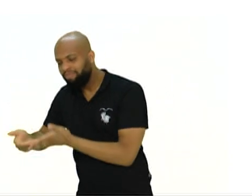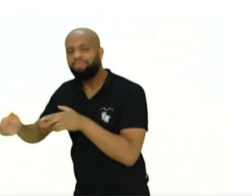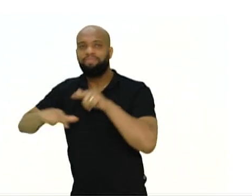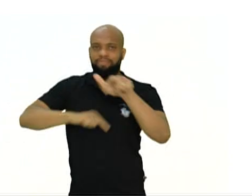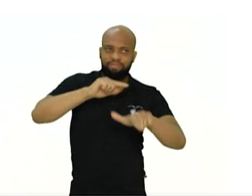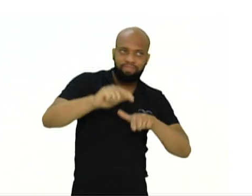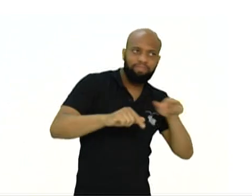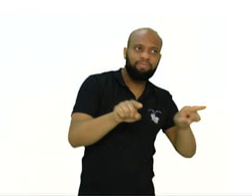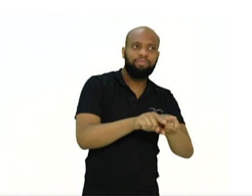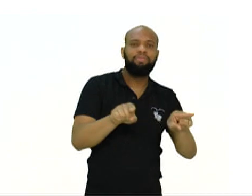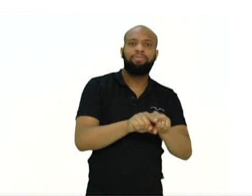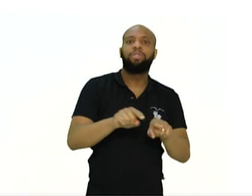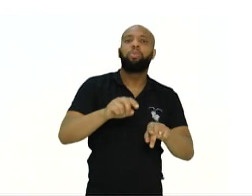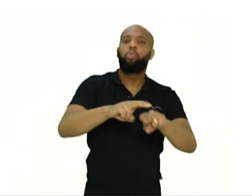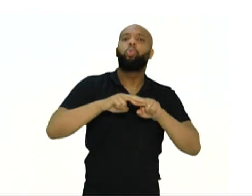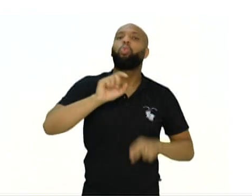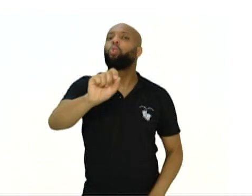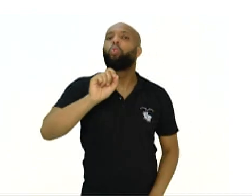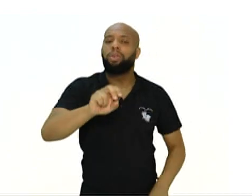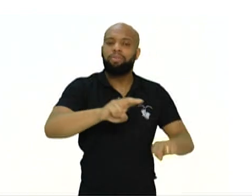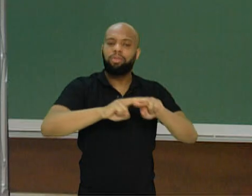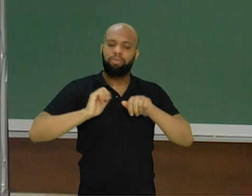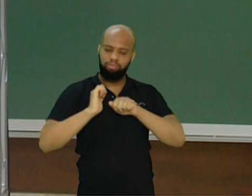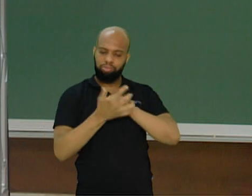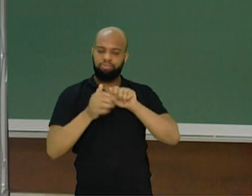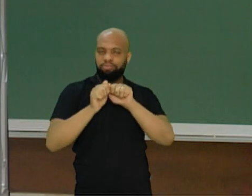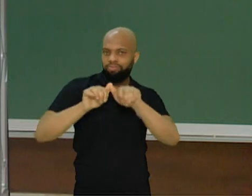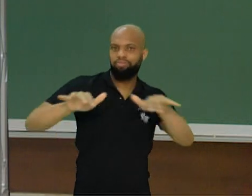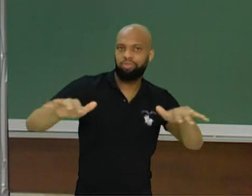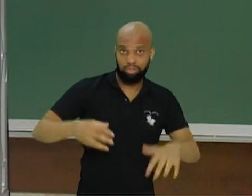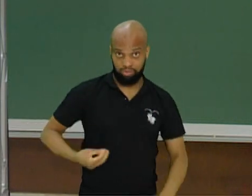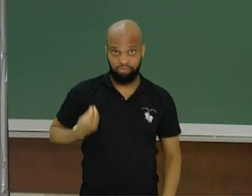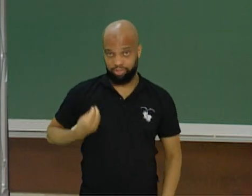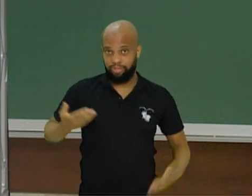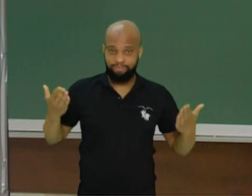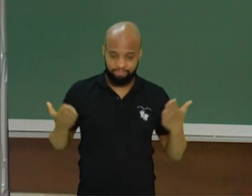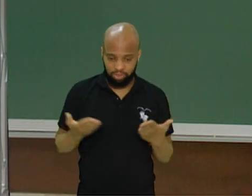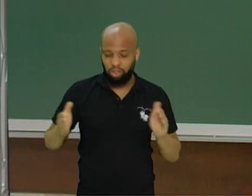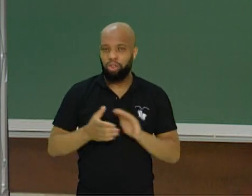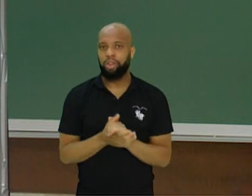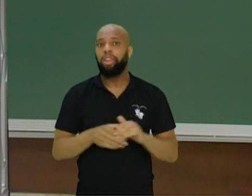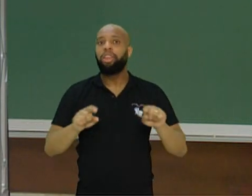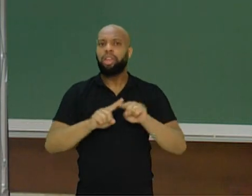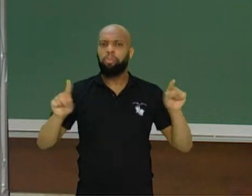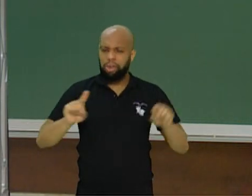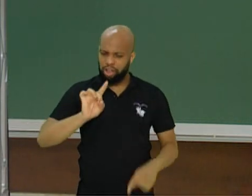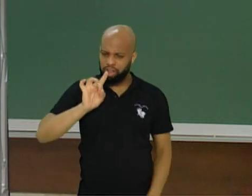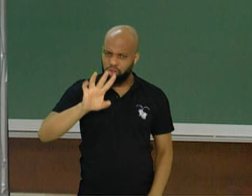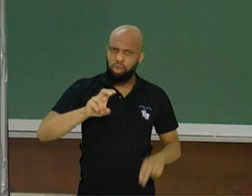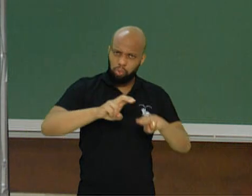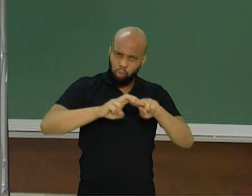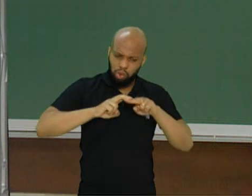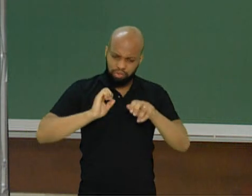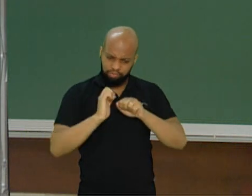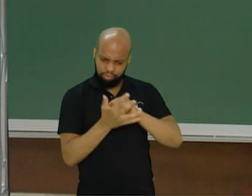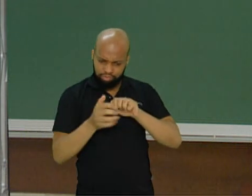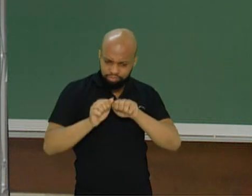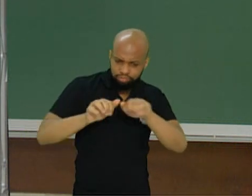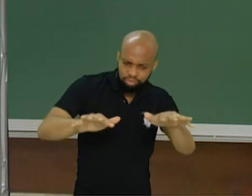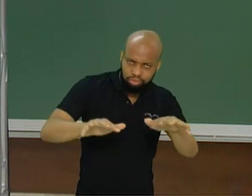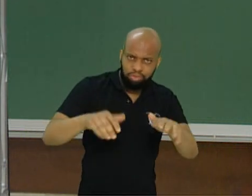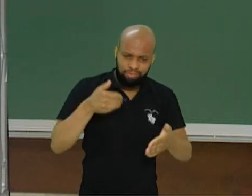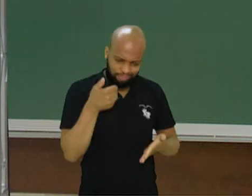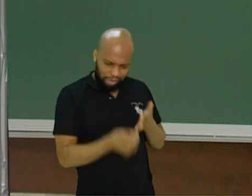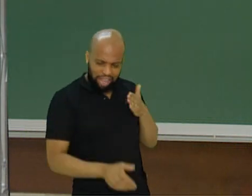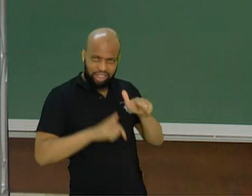seu emprego por conta dessa pandemia que nós estamos vivendo. Mas não é só a pandemia que gera desemprego,